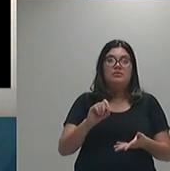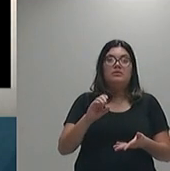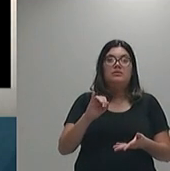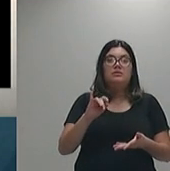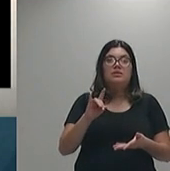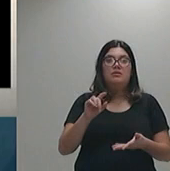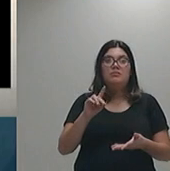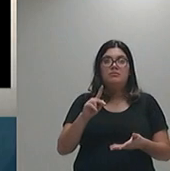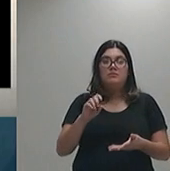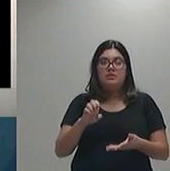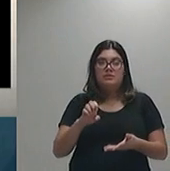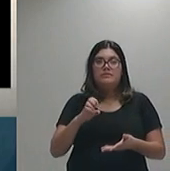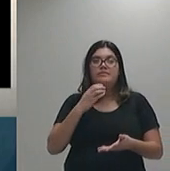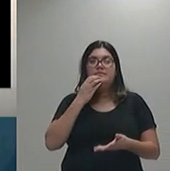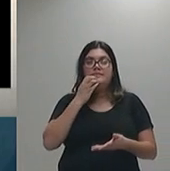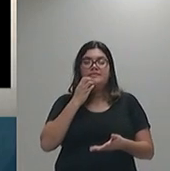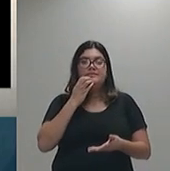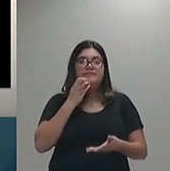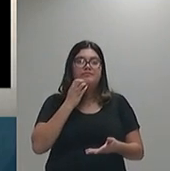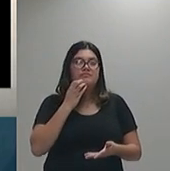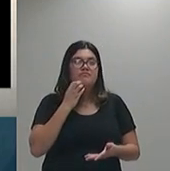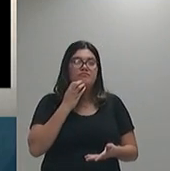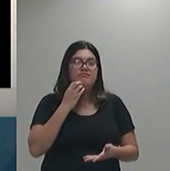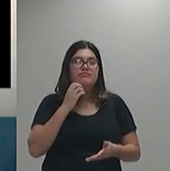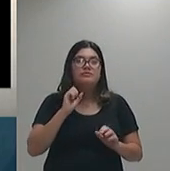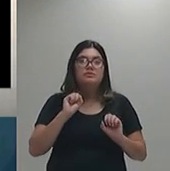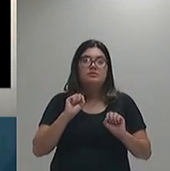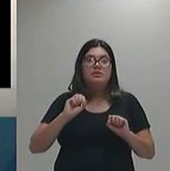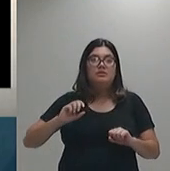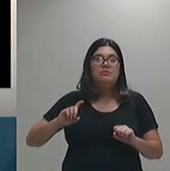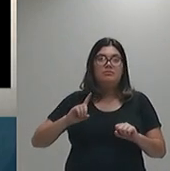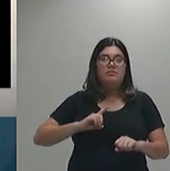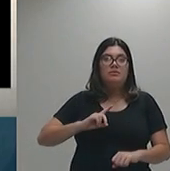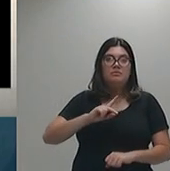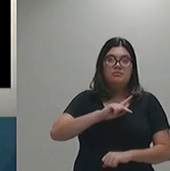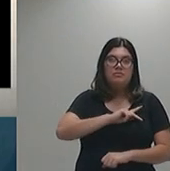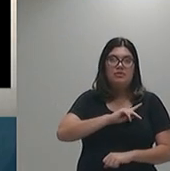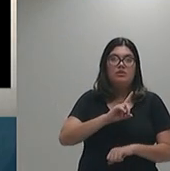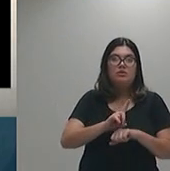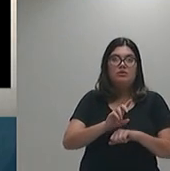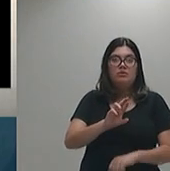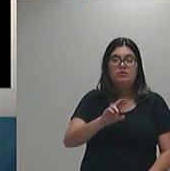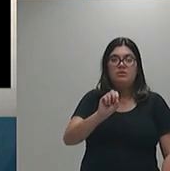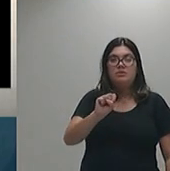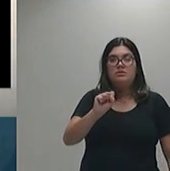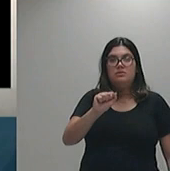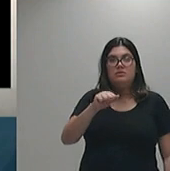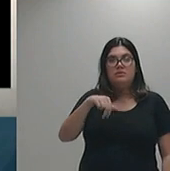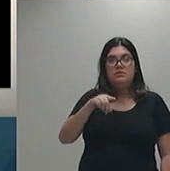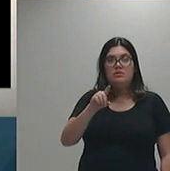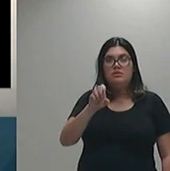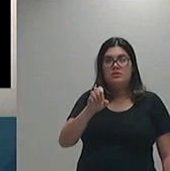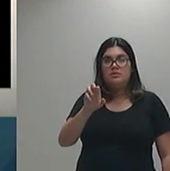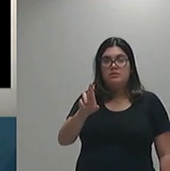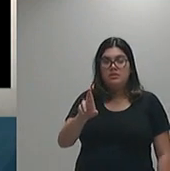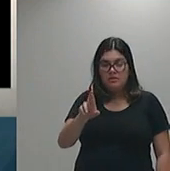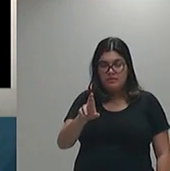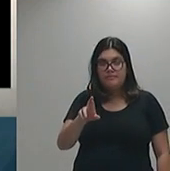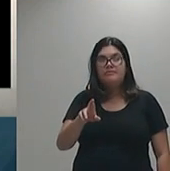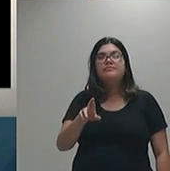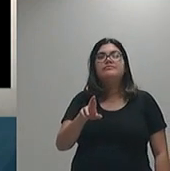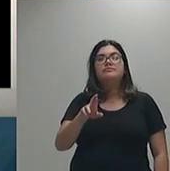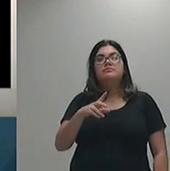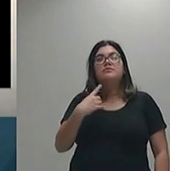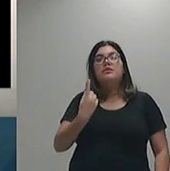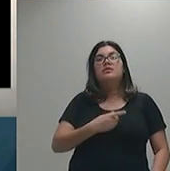Walter faiad e a Defensoria Pública da União Doutor Sander Gomes Pereira Júnior podemos